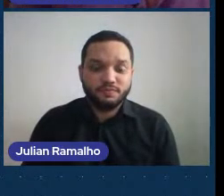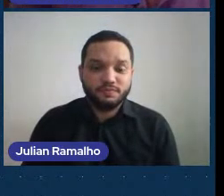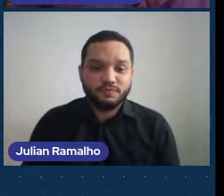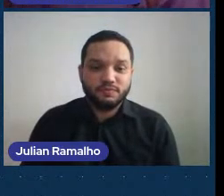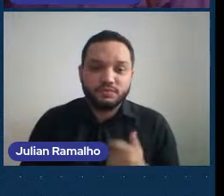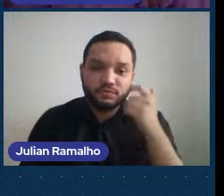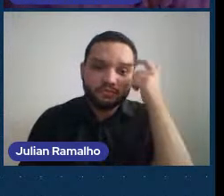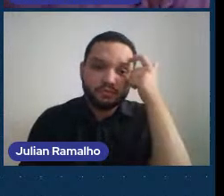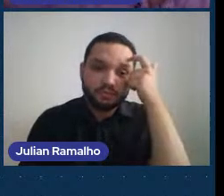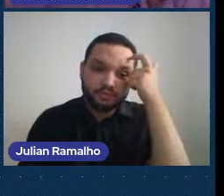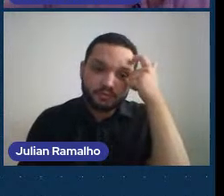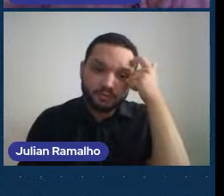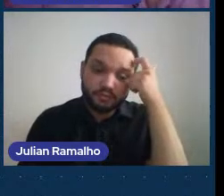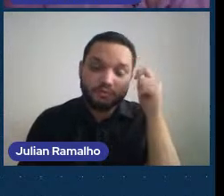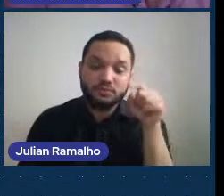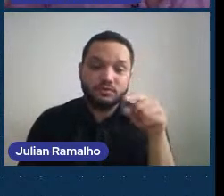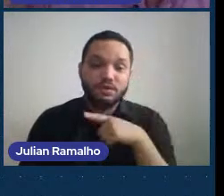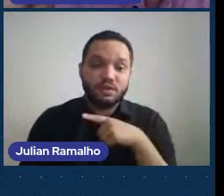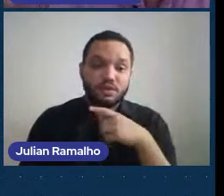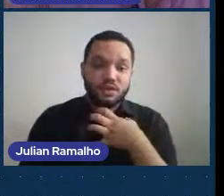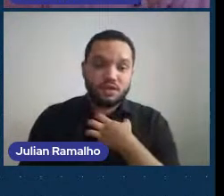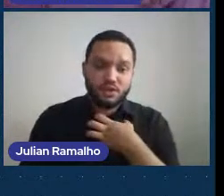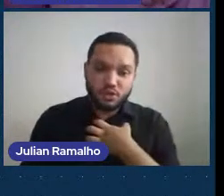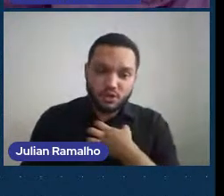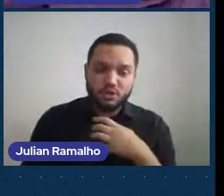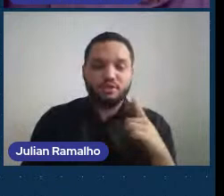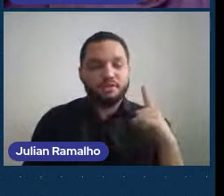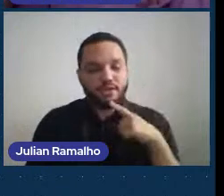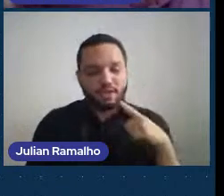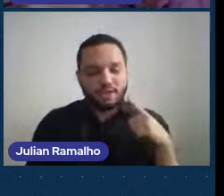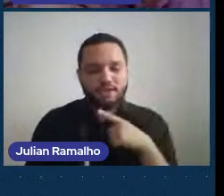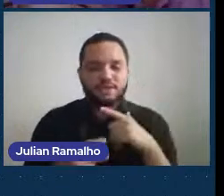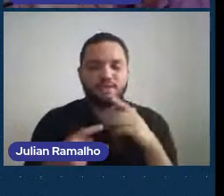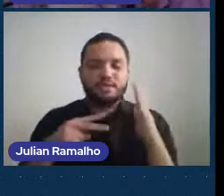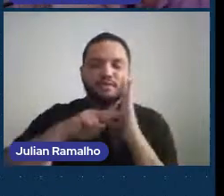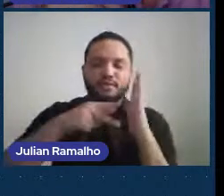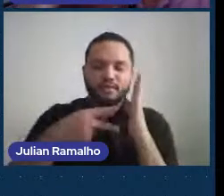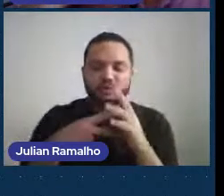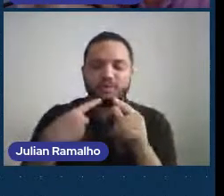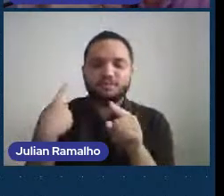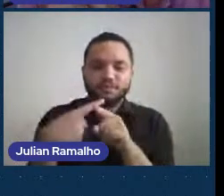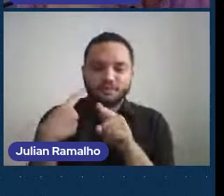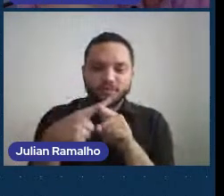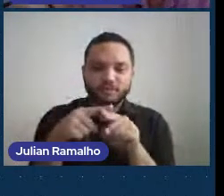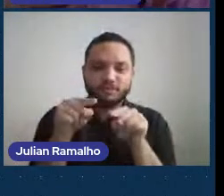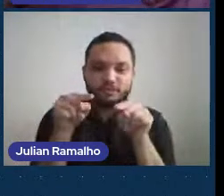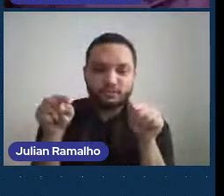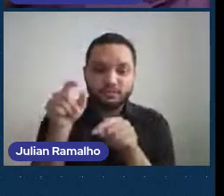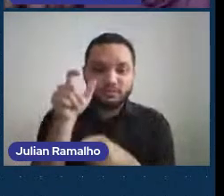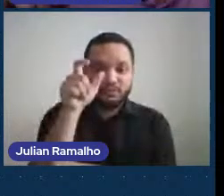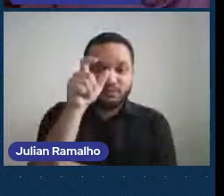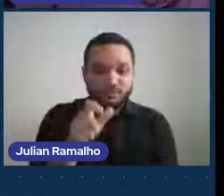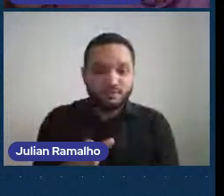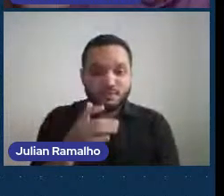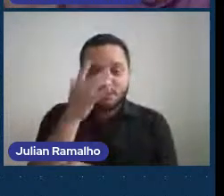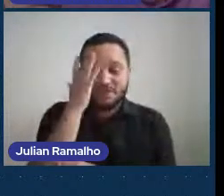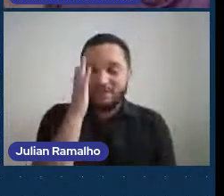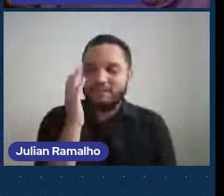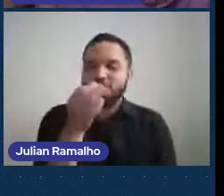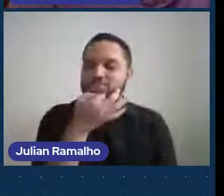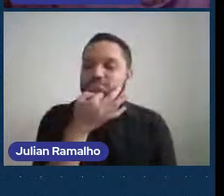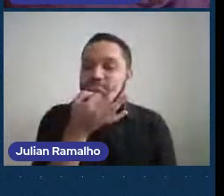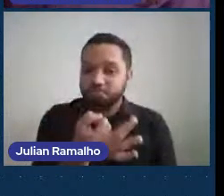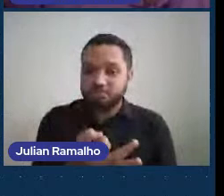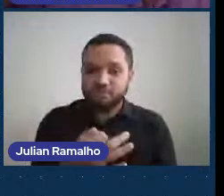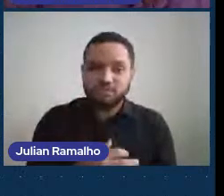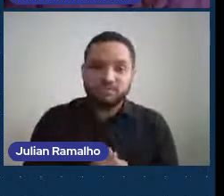então, se eles têm sentido, têm significado, porque é atribuído por esses sujeitos, ao mesmo tempo que